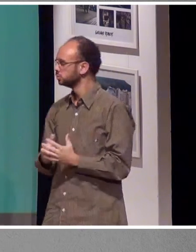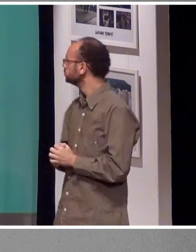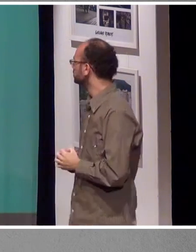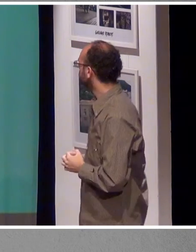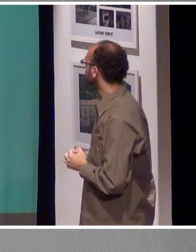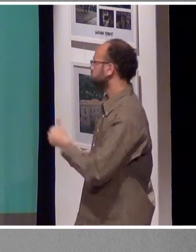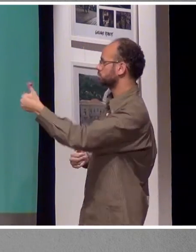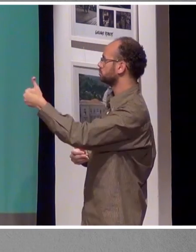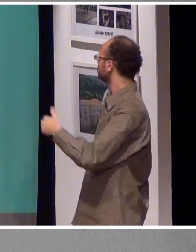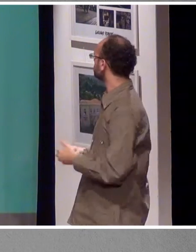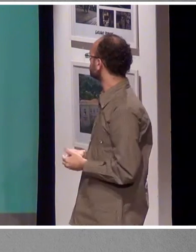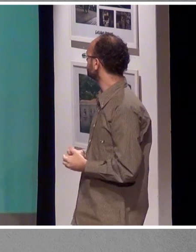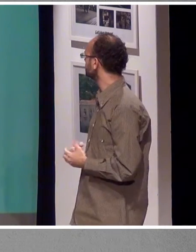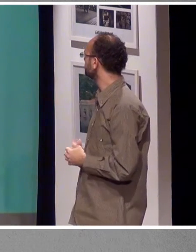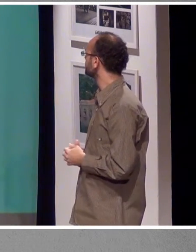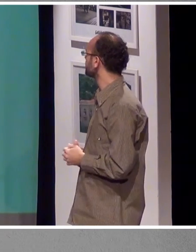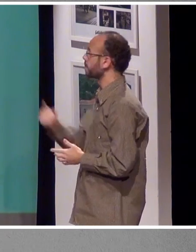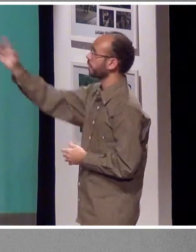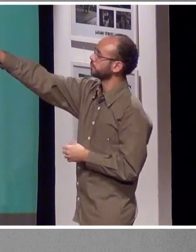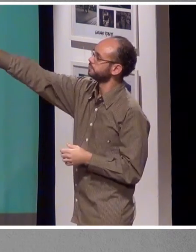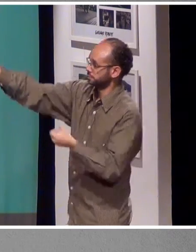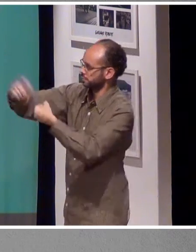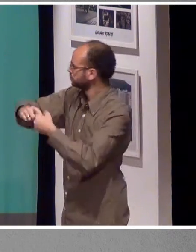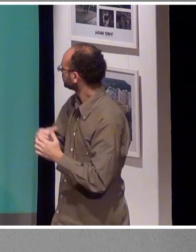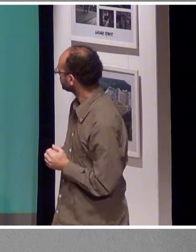sendo, então, esse modelo.